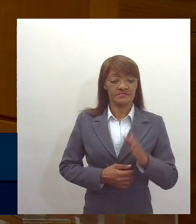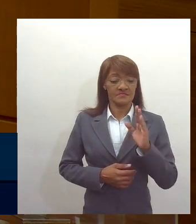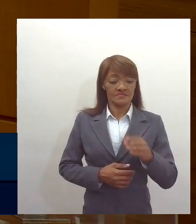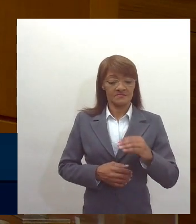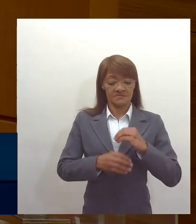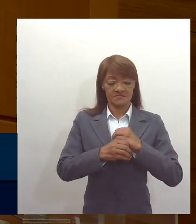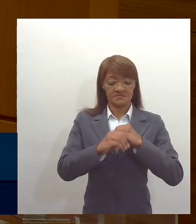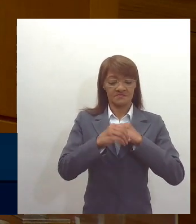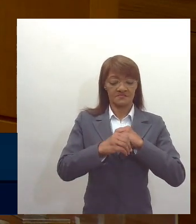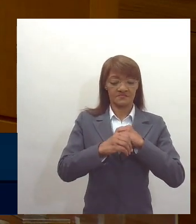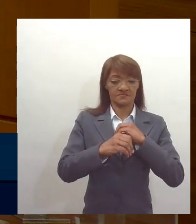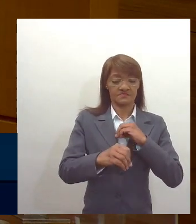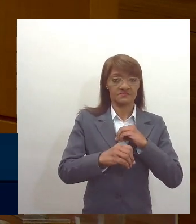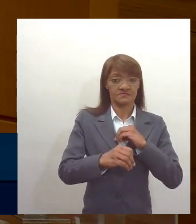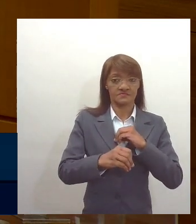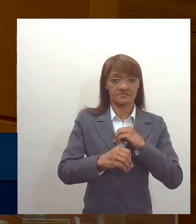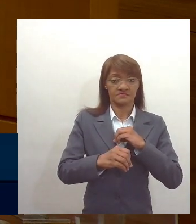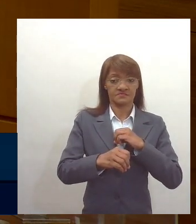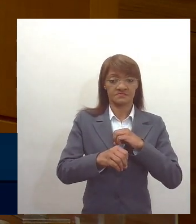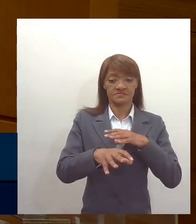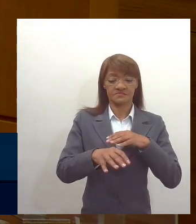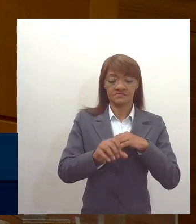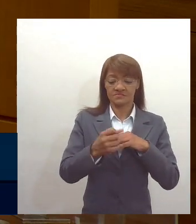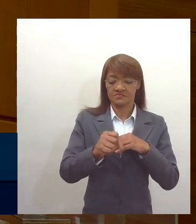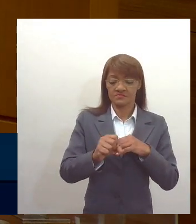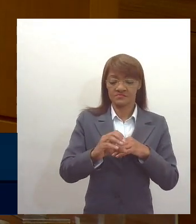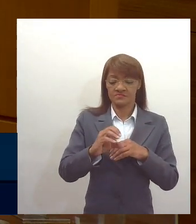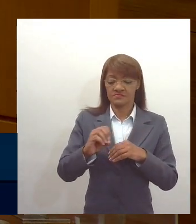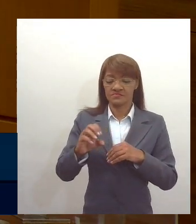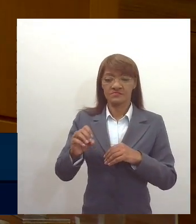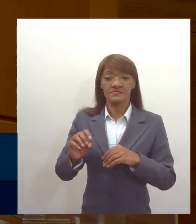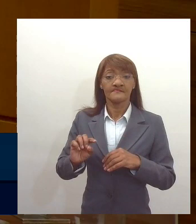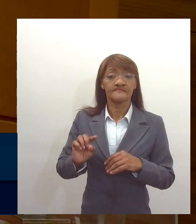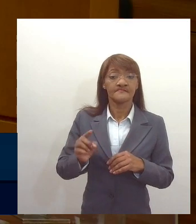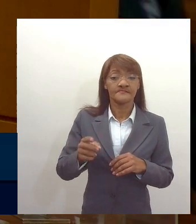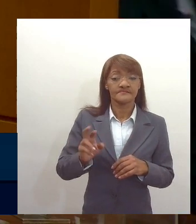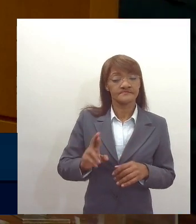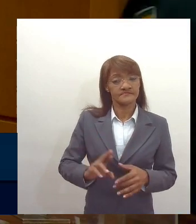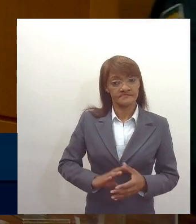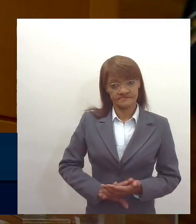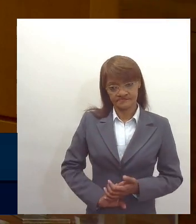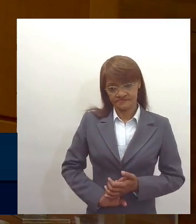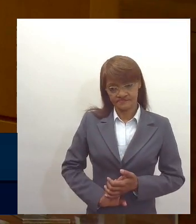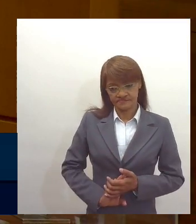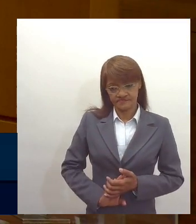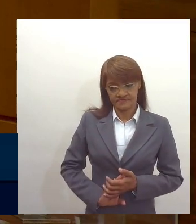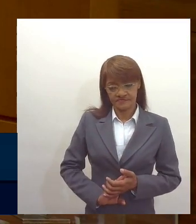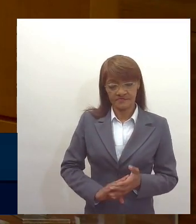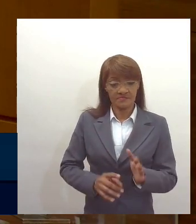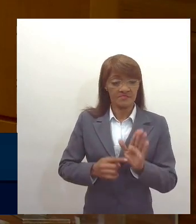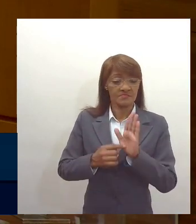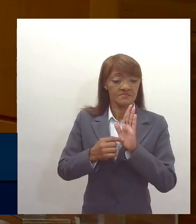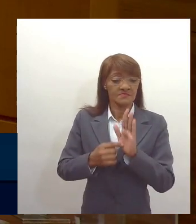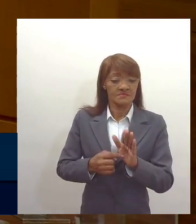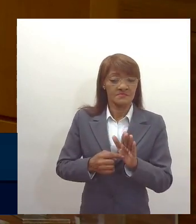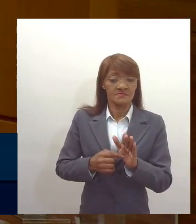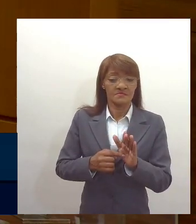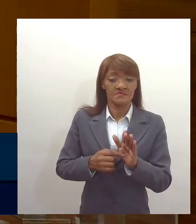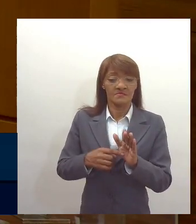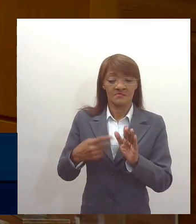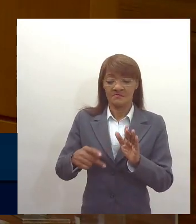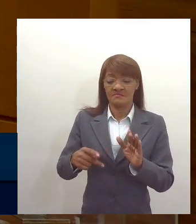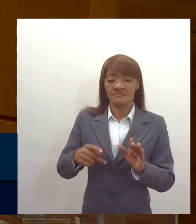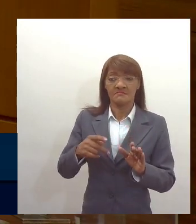R$800 mil, foi isso que ficou demonstrado numa ação que nós temos no Ministério Público,